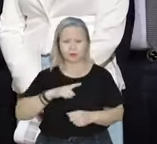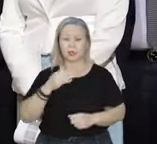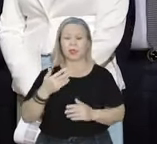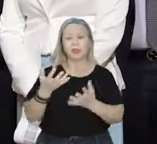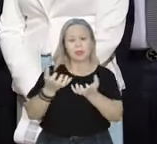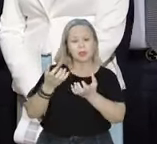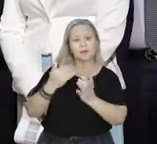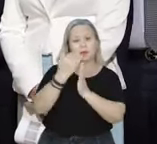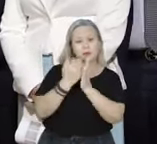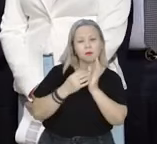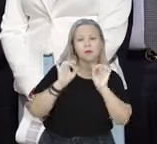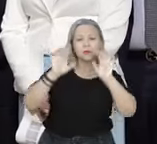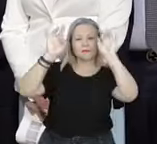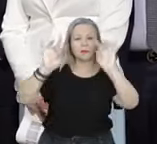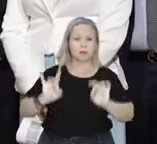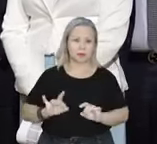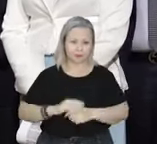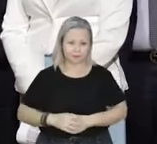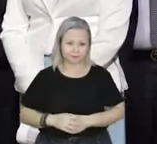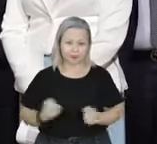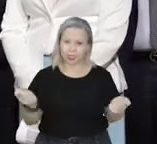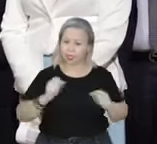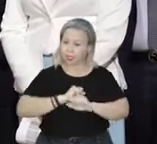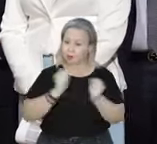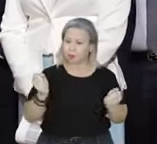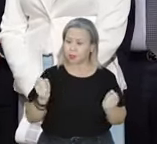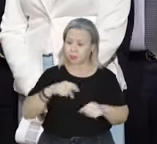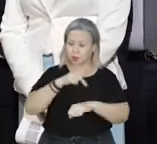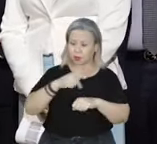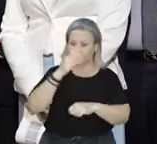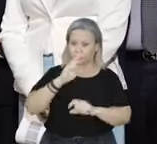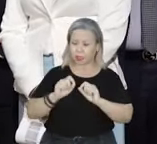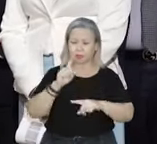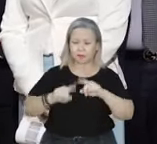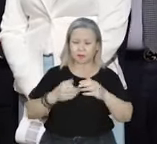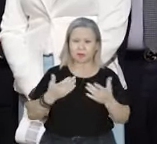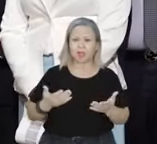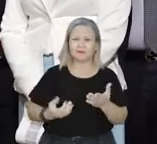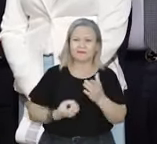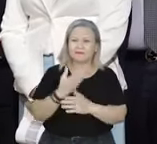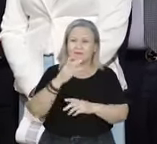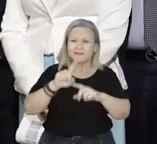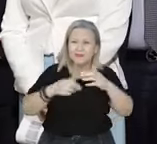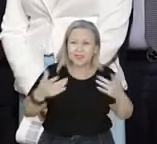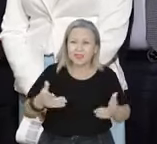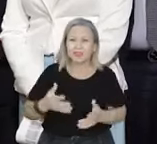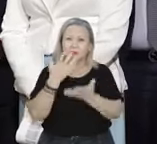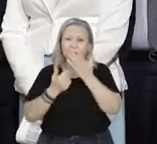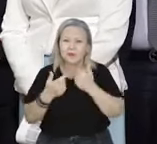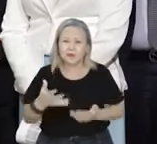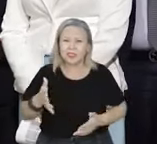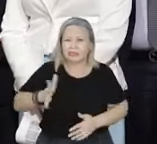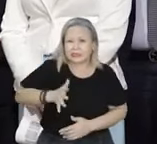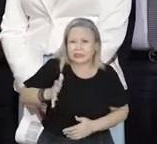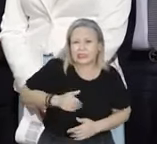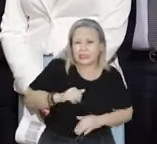seja excepcionalizado. Não é possível um país como esse, que tem tanta produção de comida, um país que tem tanta riqueza natural, a gente